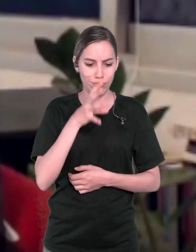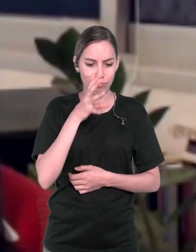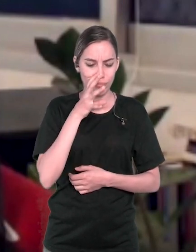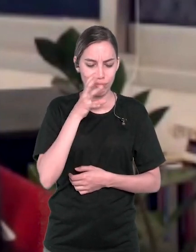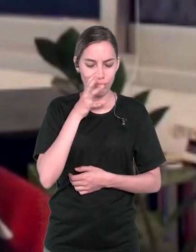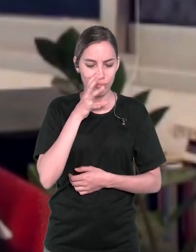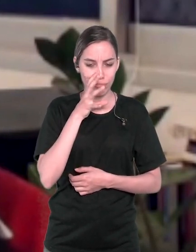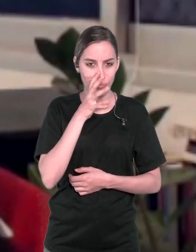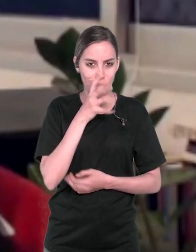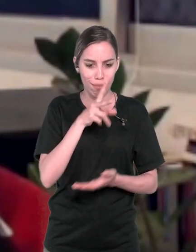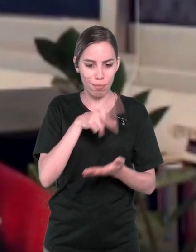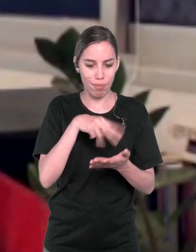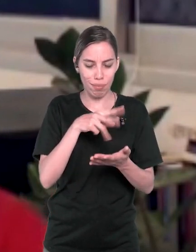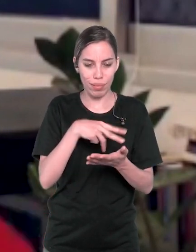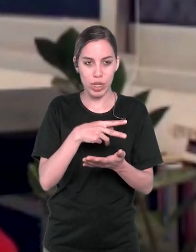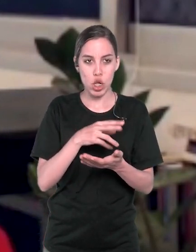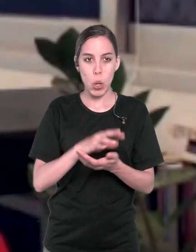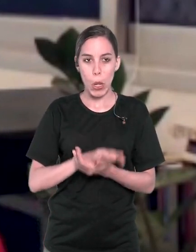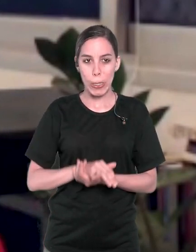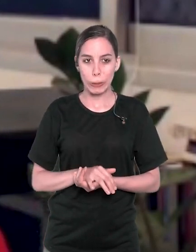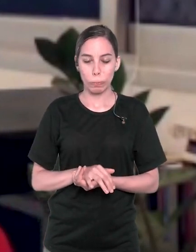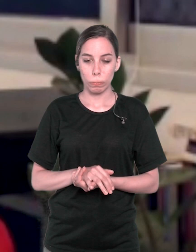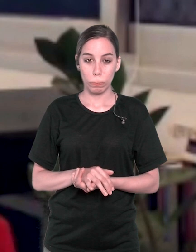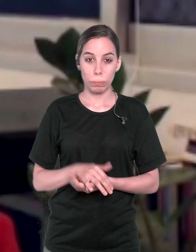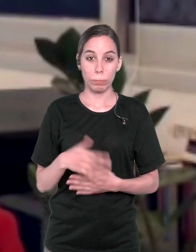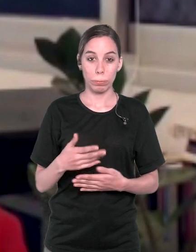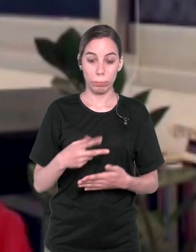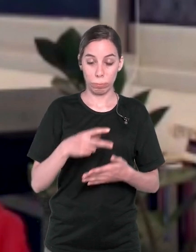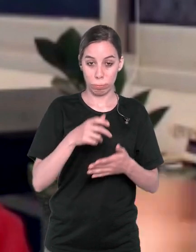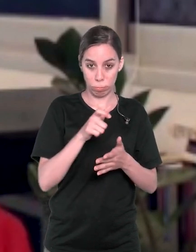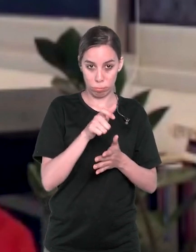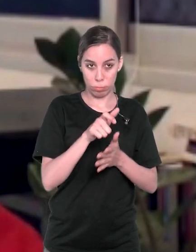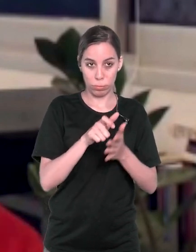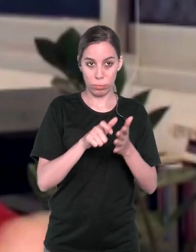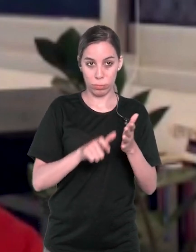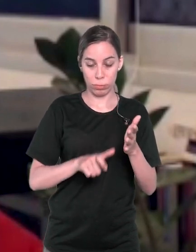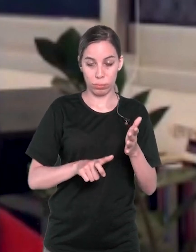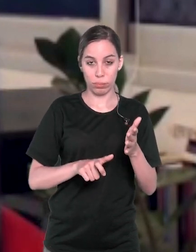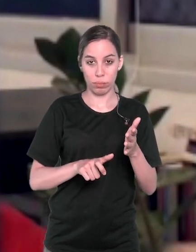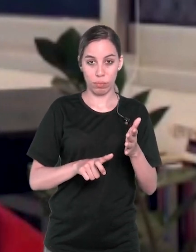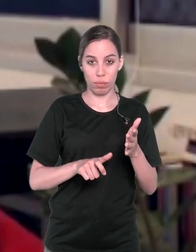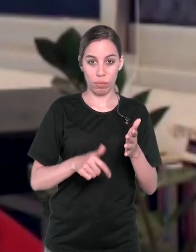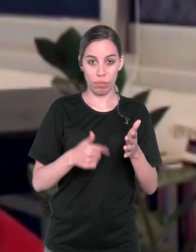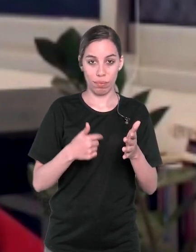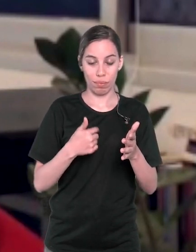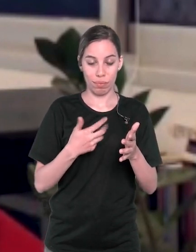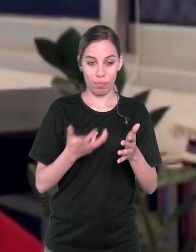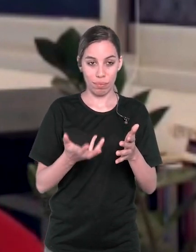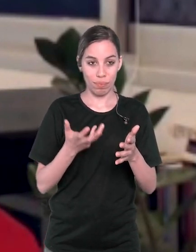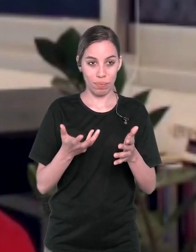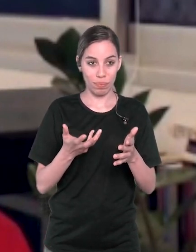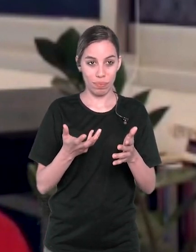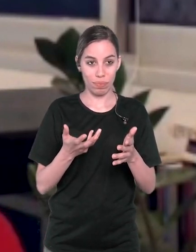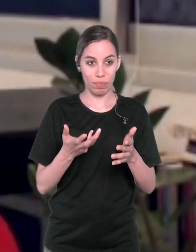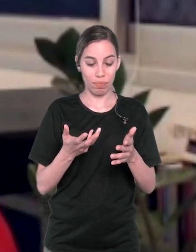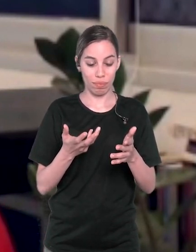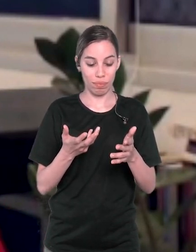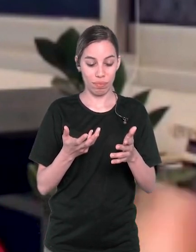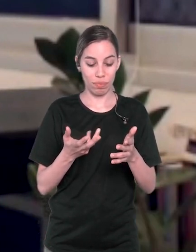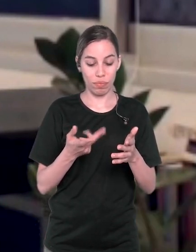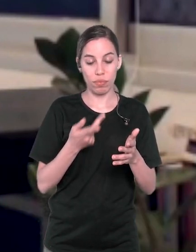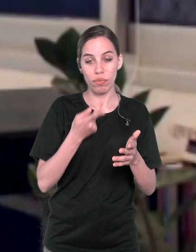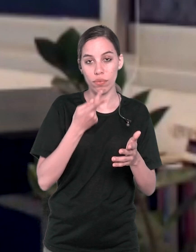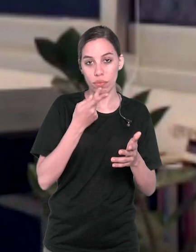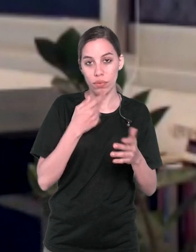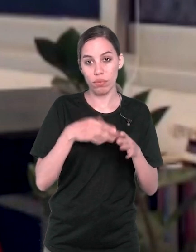muito fascinante. E nesse capítulo eu aproximo de Clarice Lispector, né?